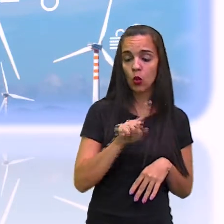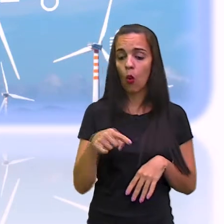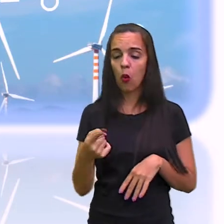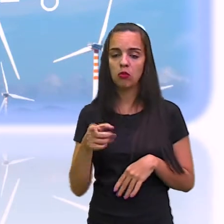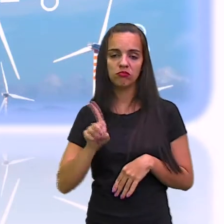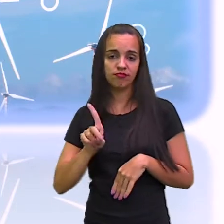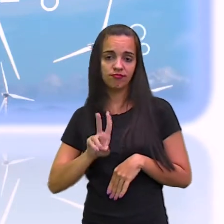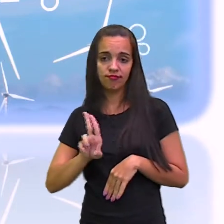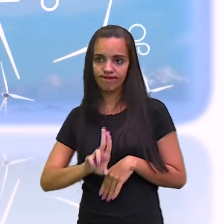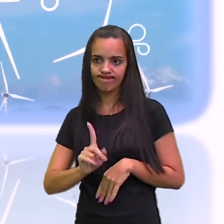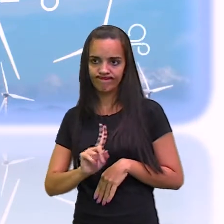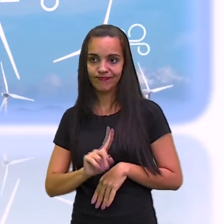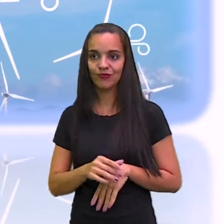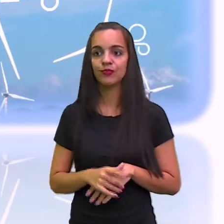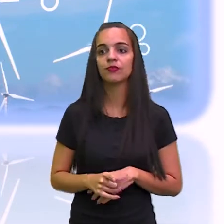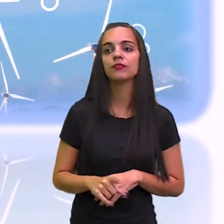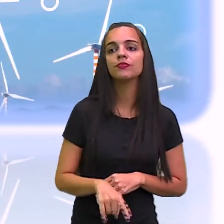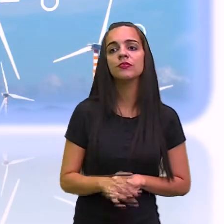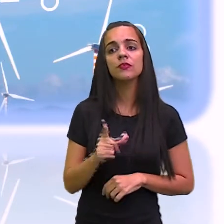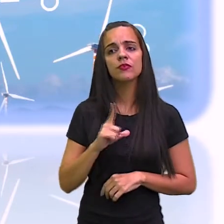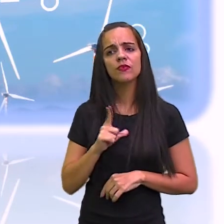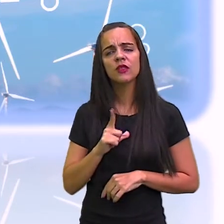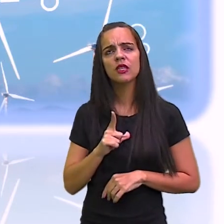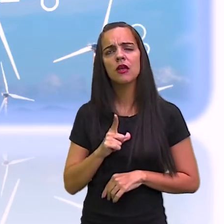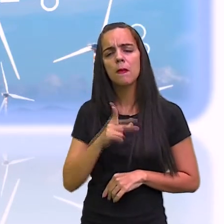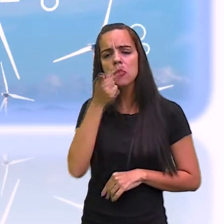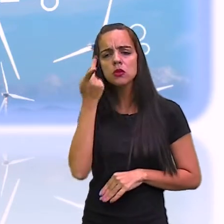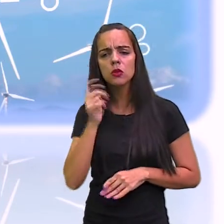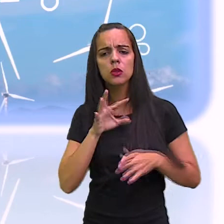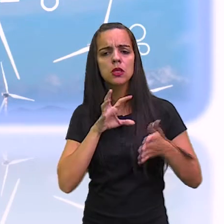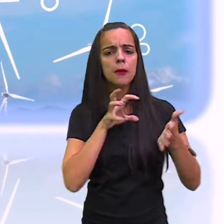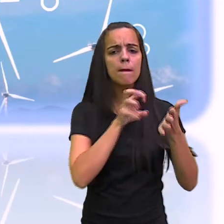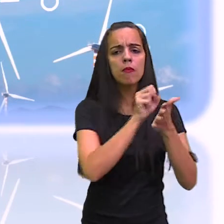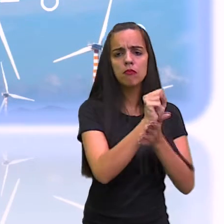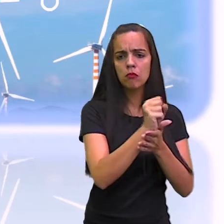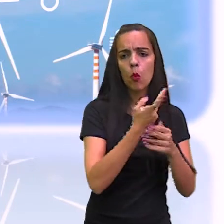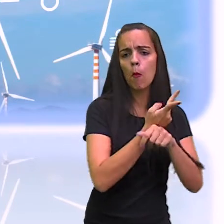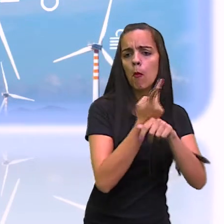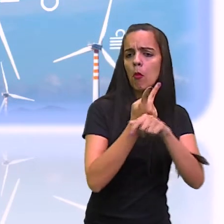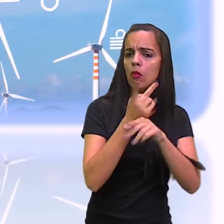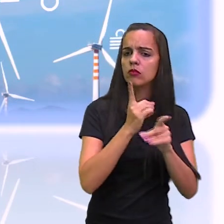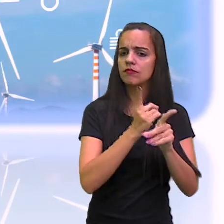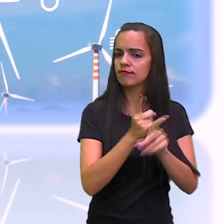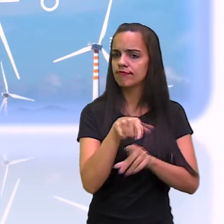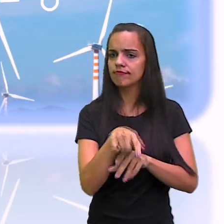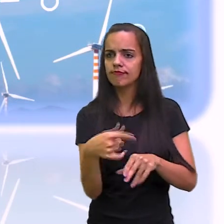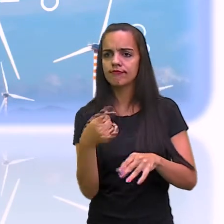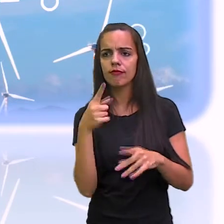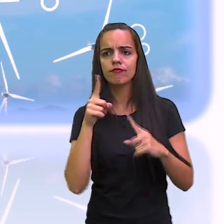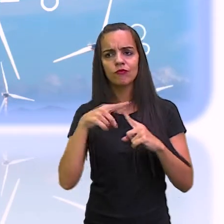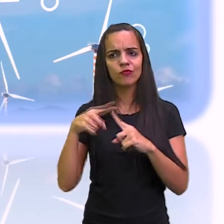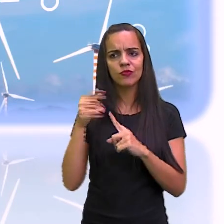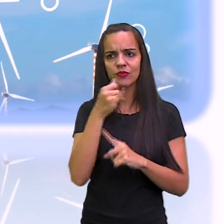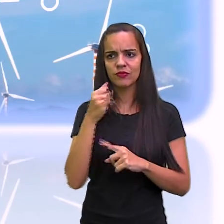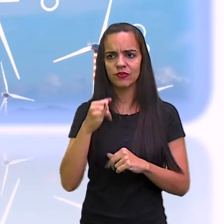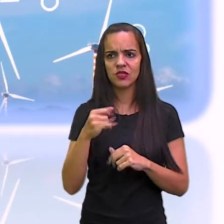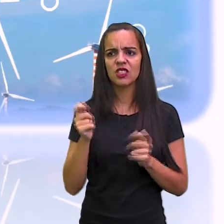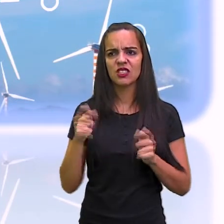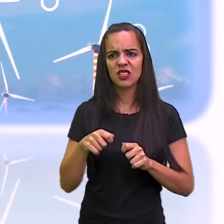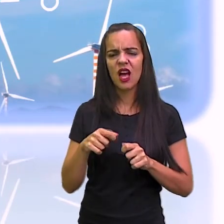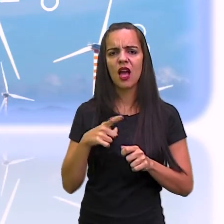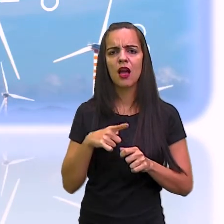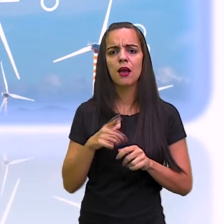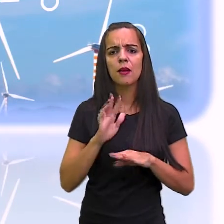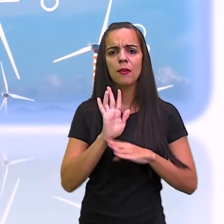geração, dessa constância dessa energia. A instalação modificada vai modificar um pouco a